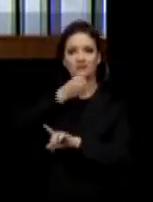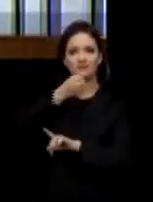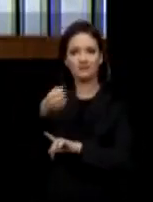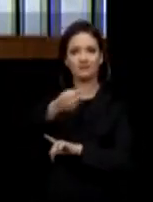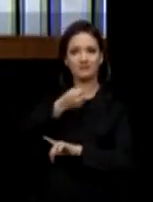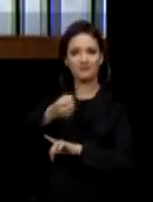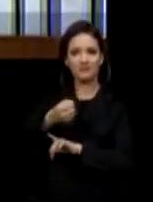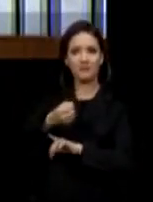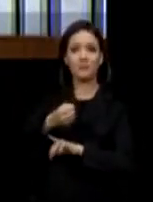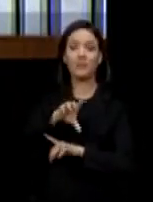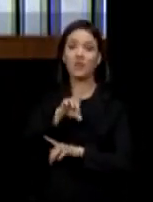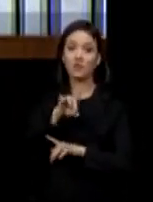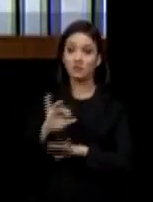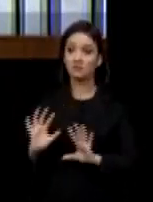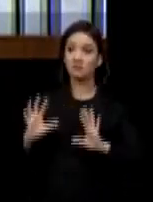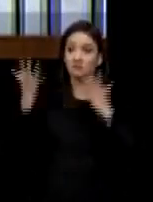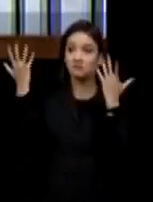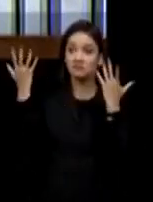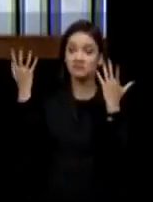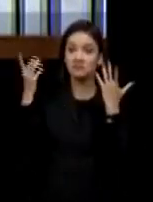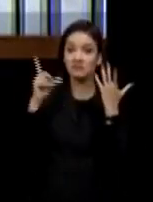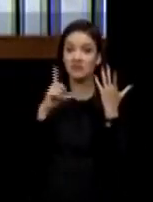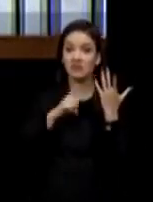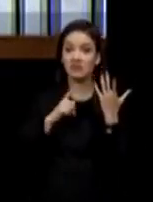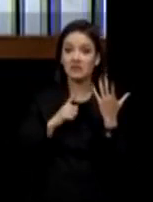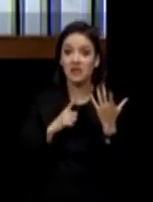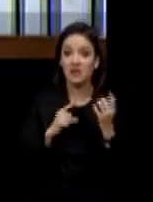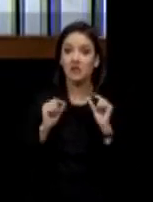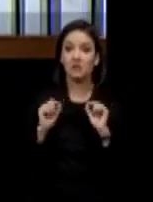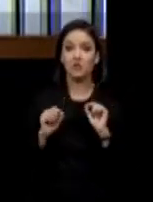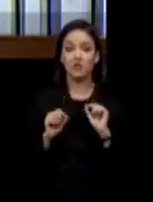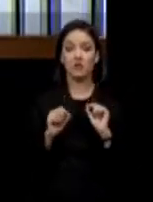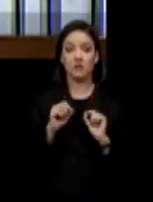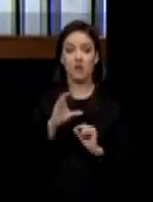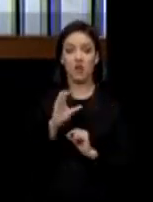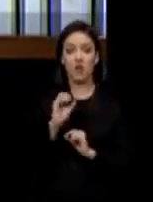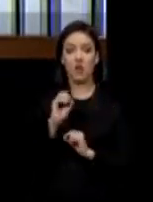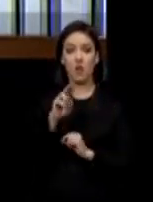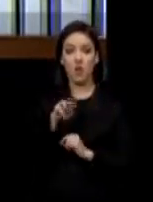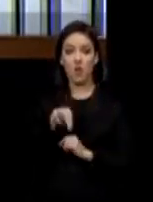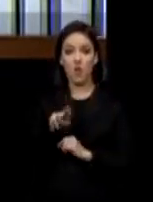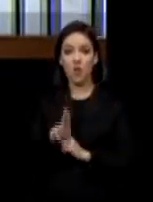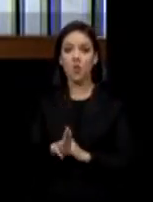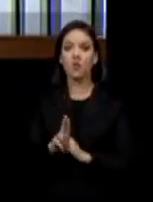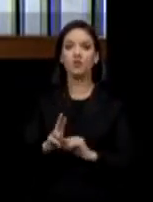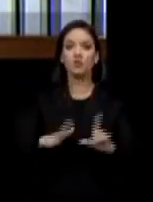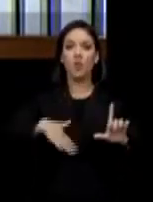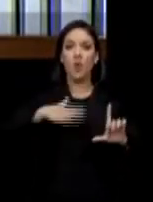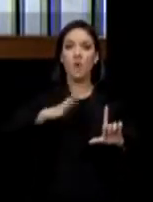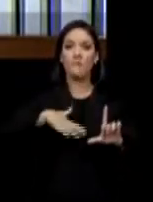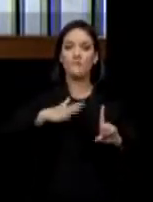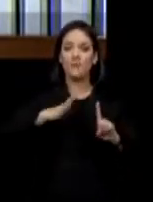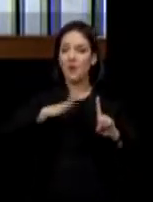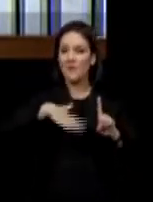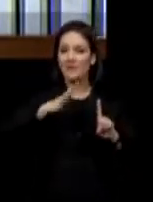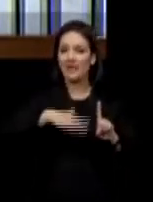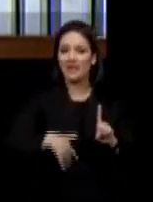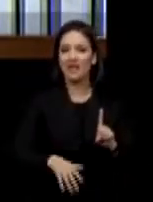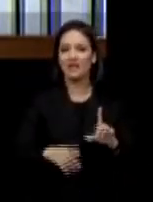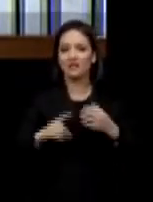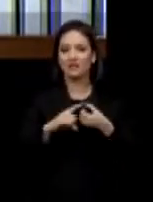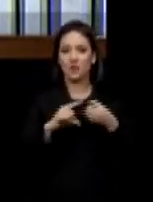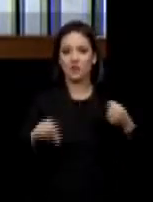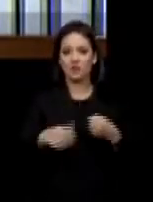data comemorativa foi definida pelas Nações Unidas em homenagem ao artigo 19